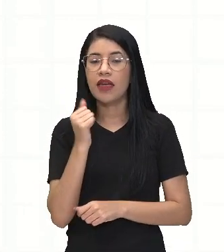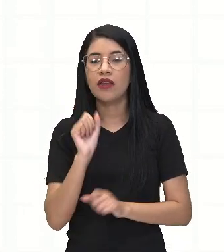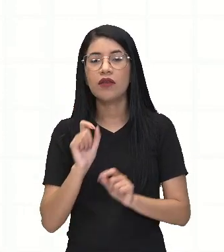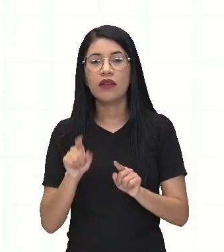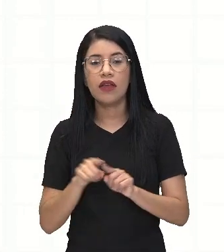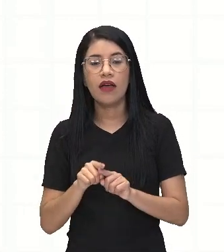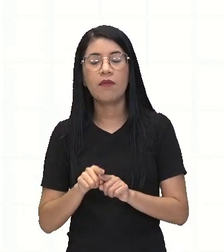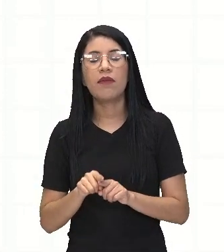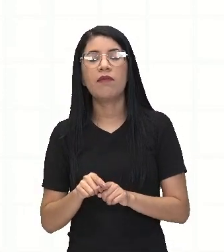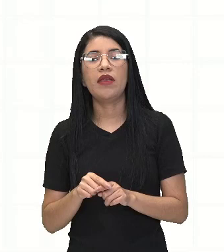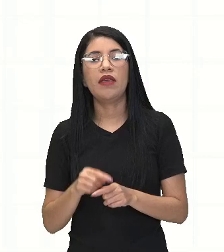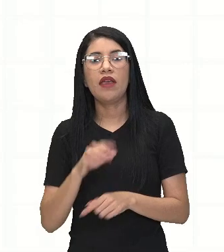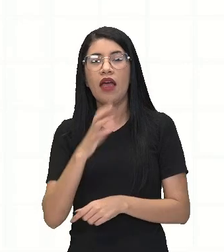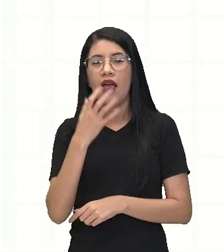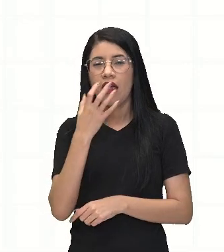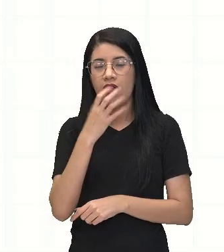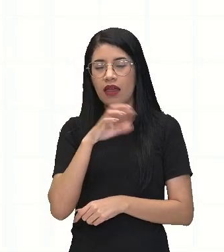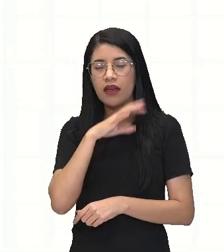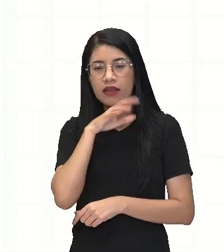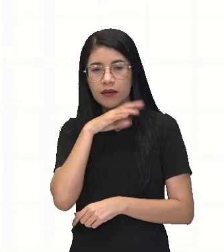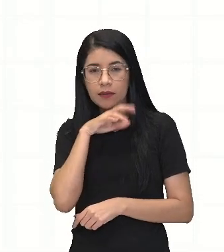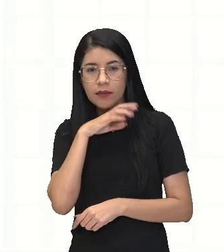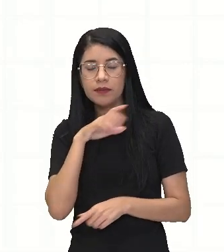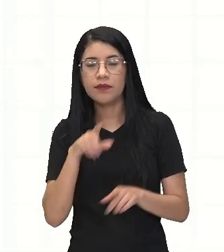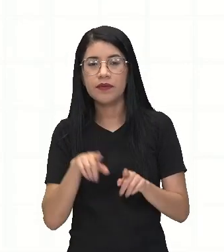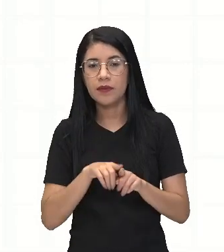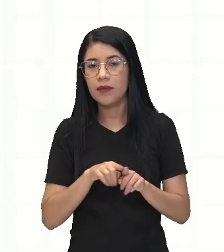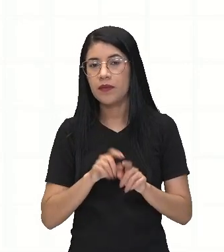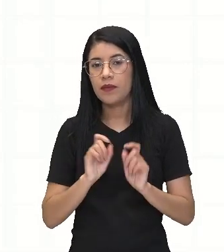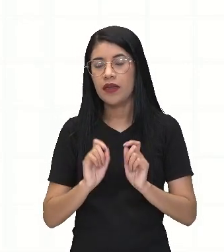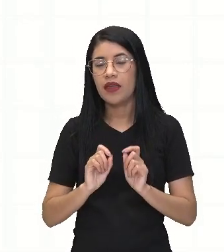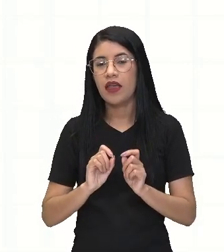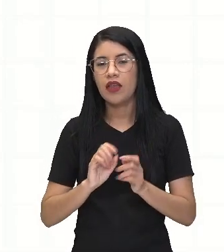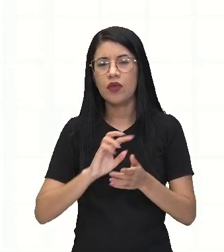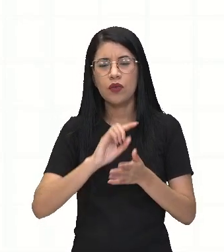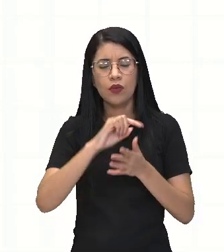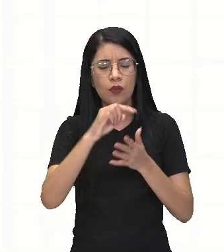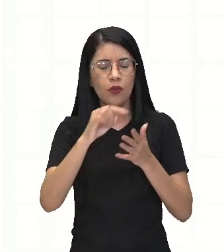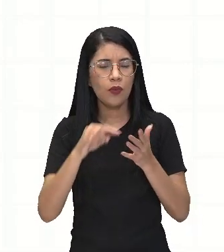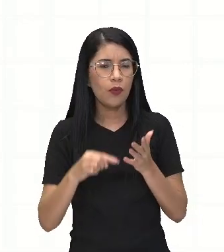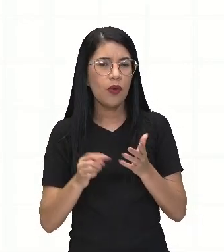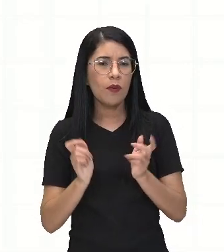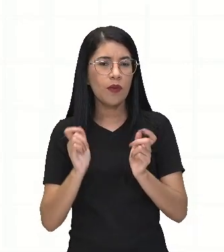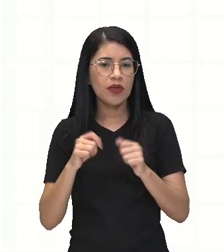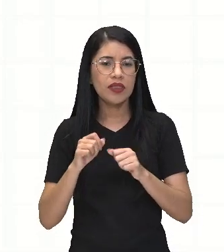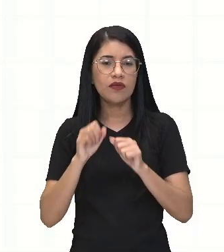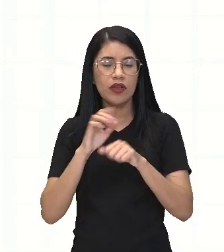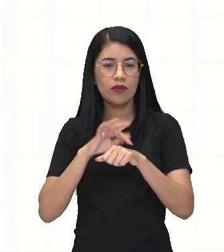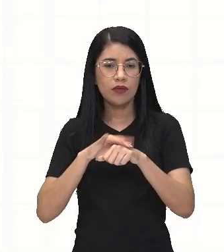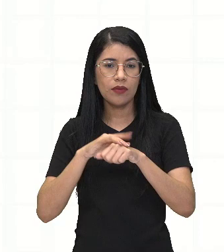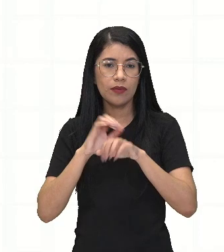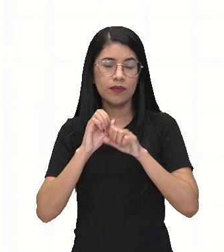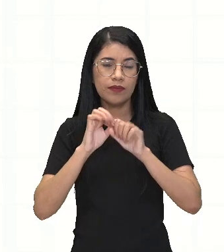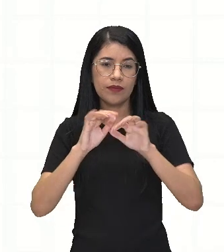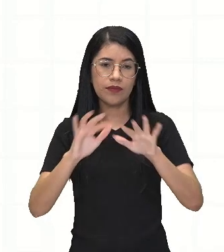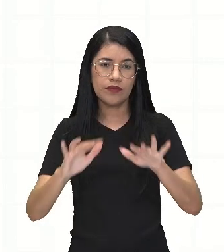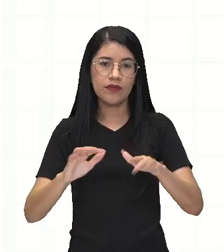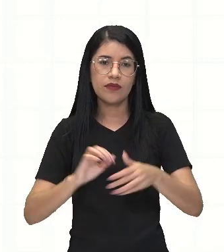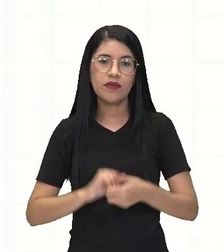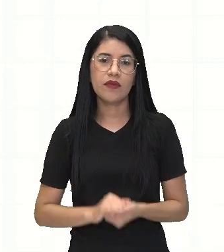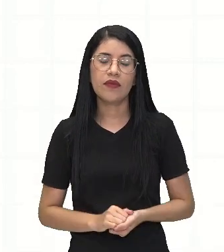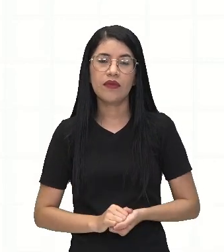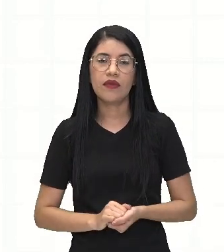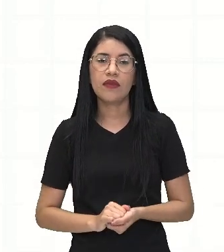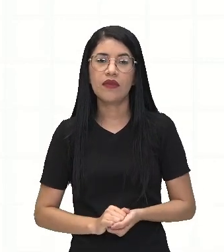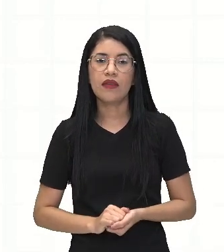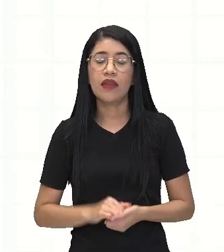ser transportados, e isso ajuda na transmissão de doenças. Desse modo, é o principal